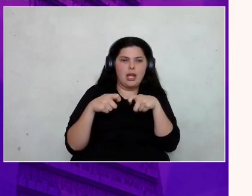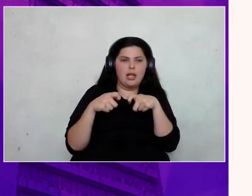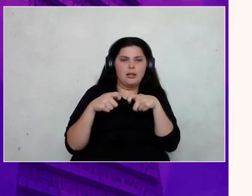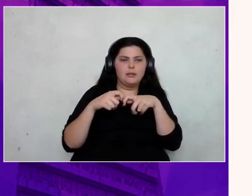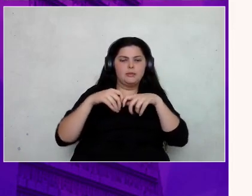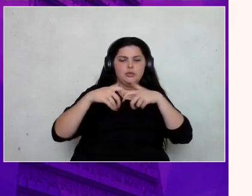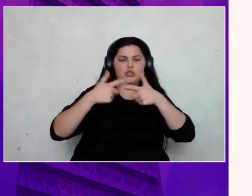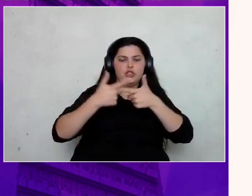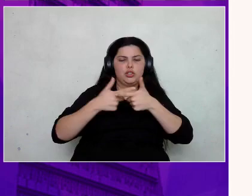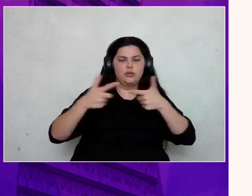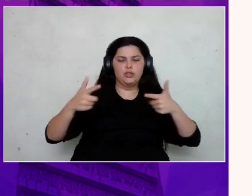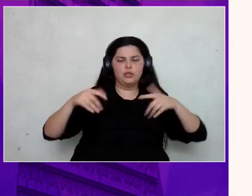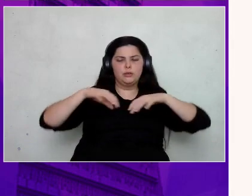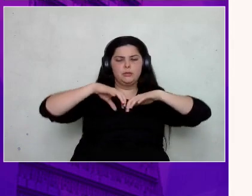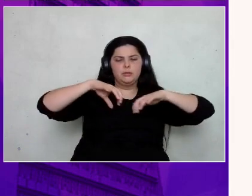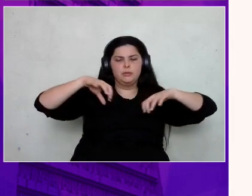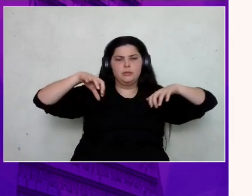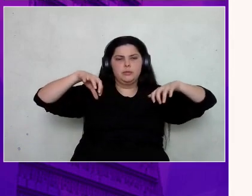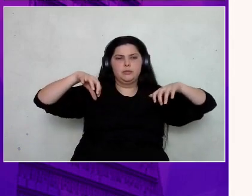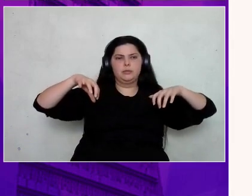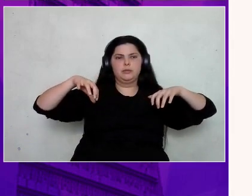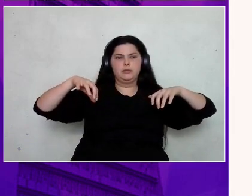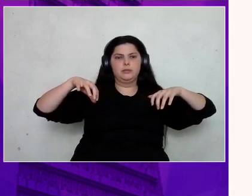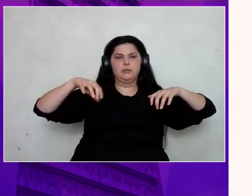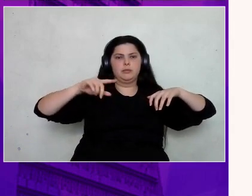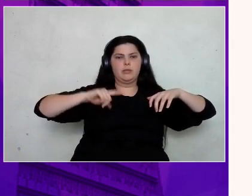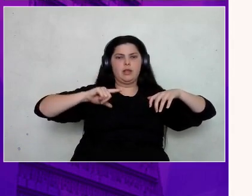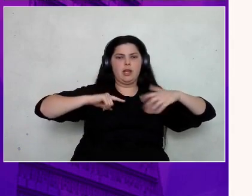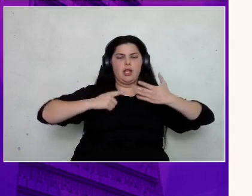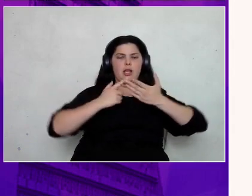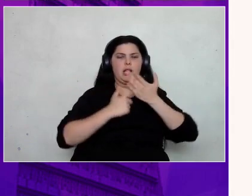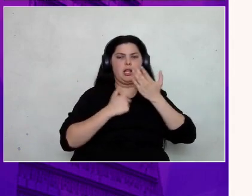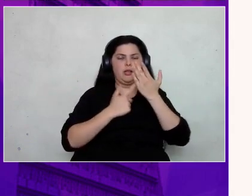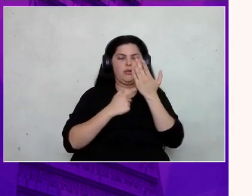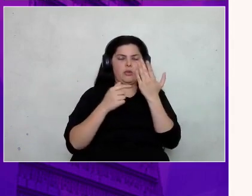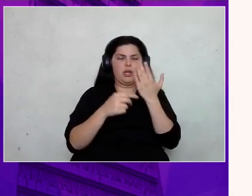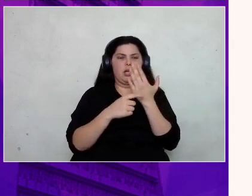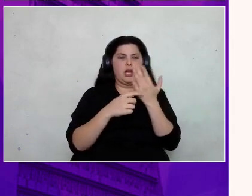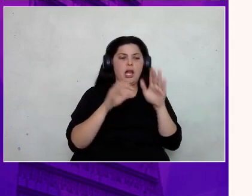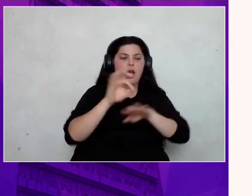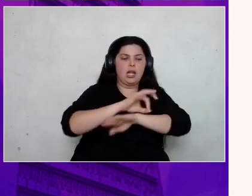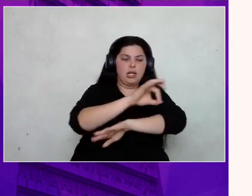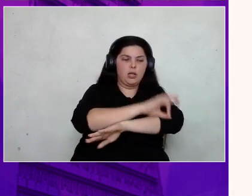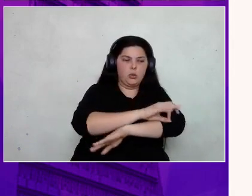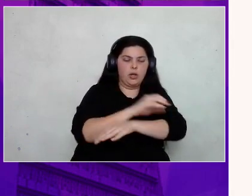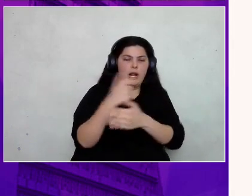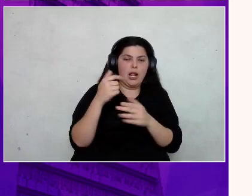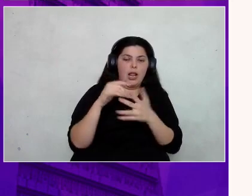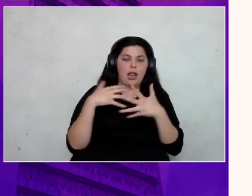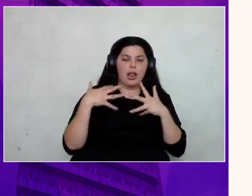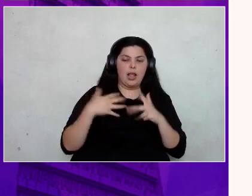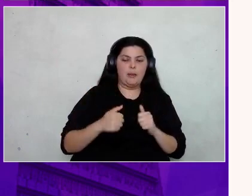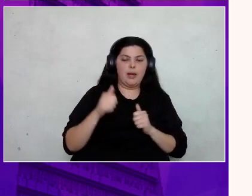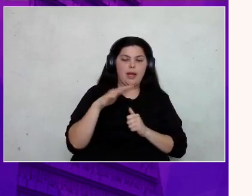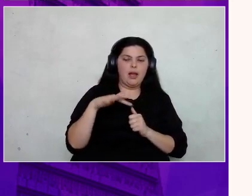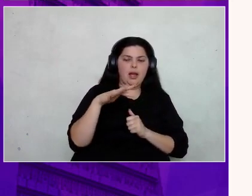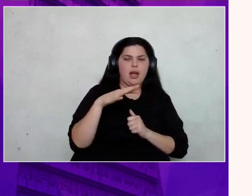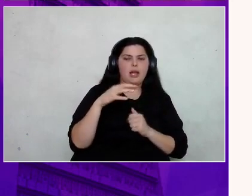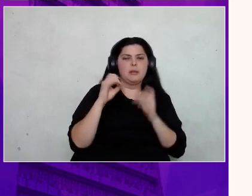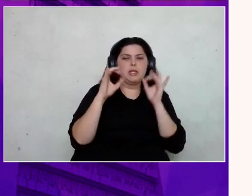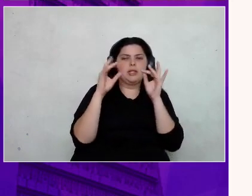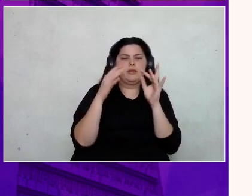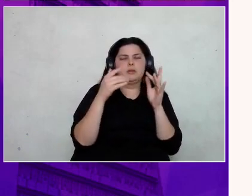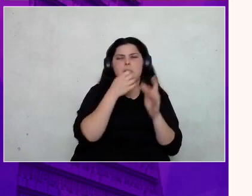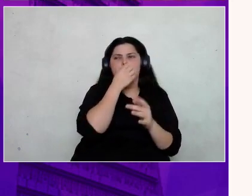Tem a introdução do livro Arquitetura Limpa, que a parte de arquitetura limpa em específica não nos interessa nesse